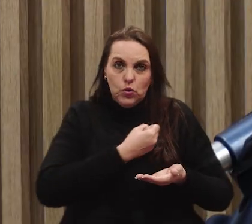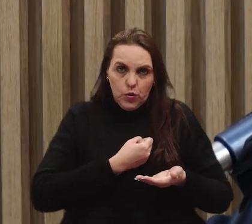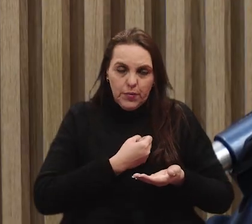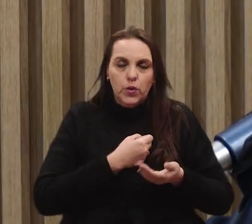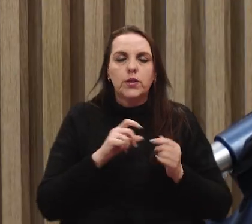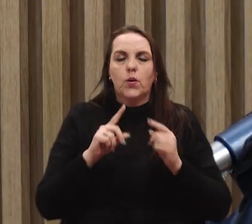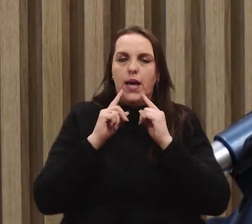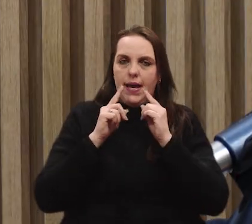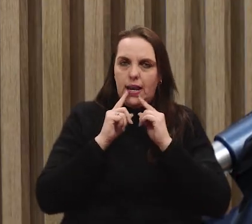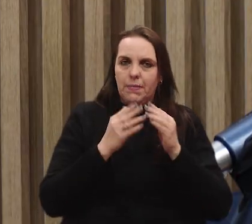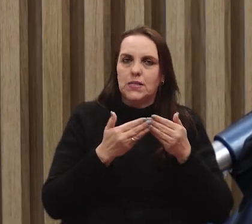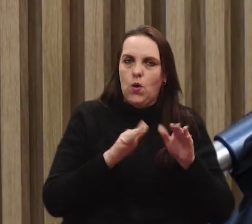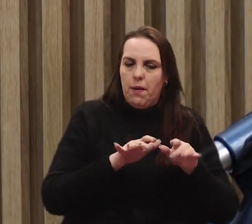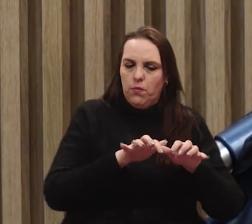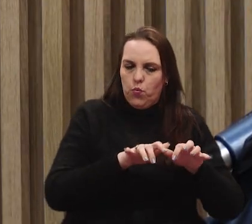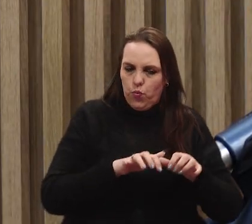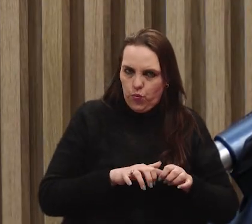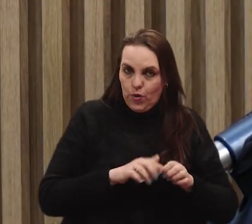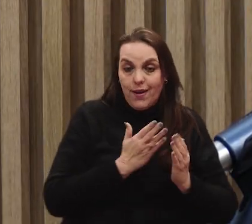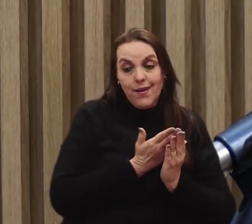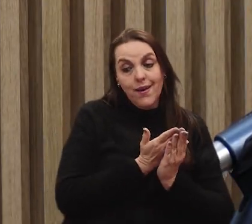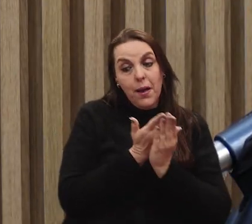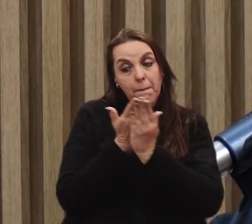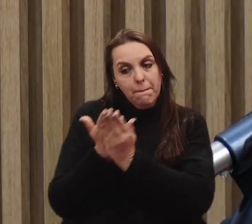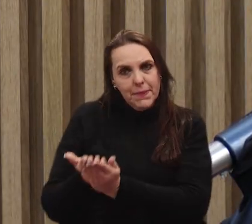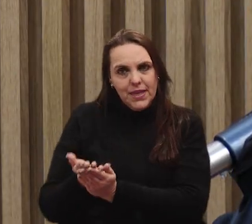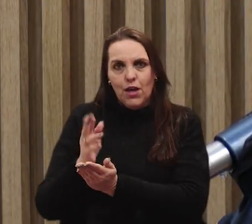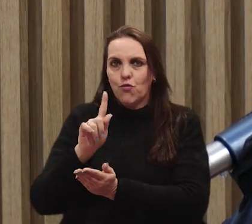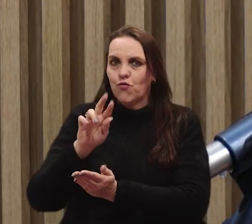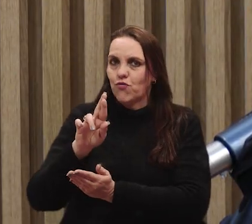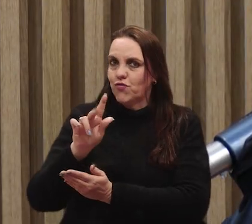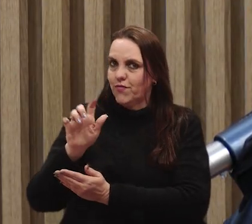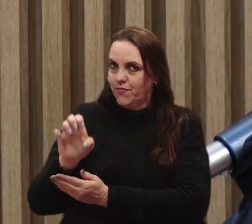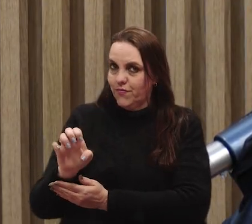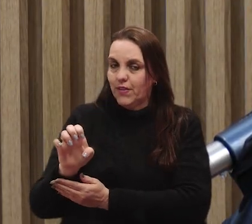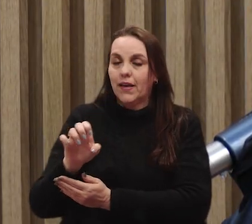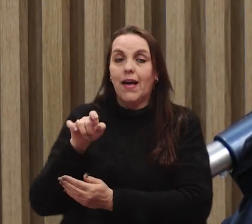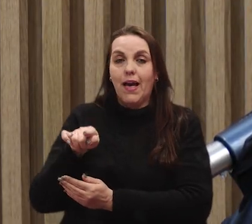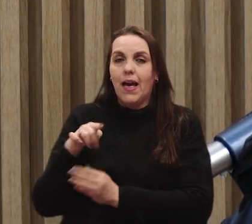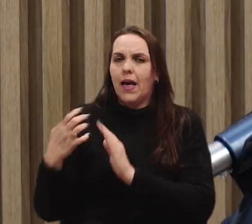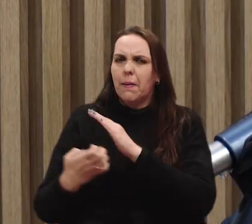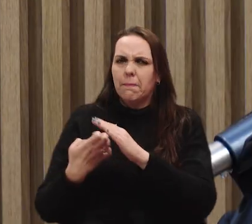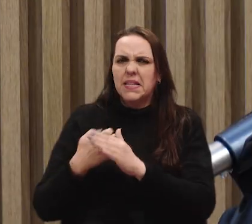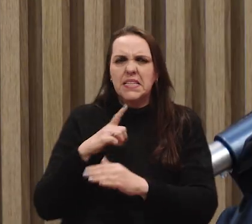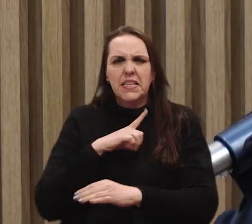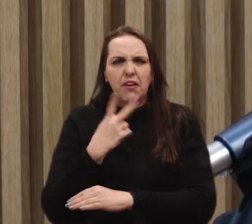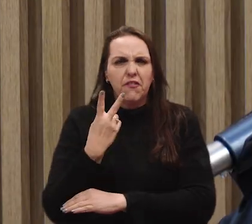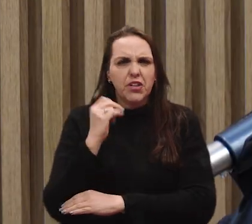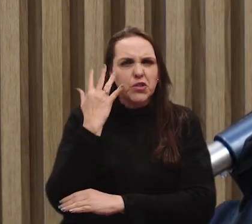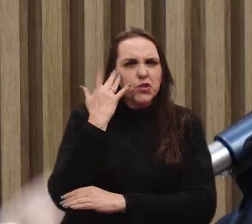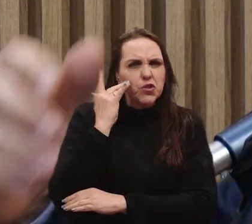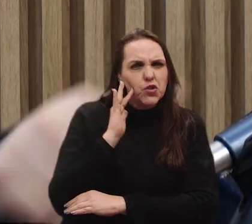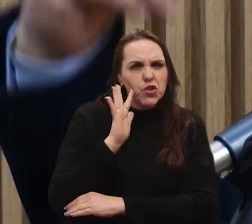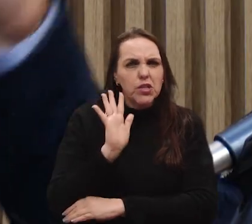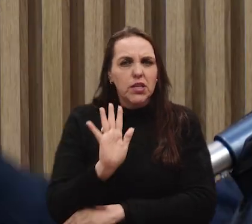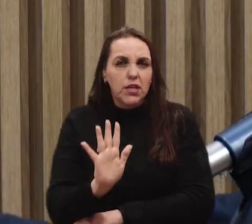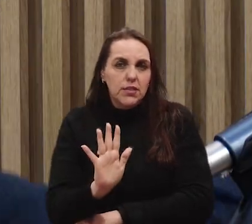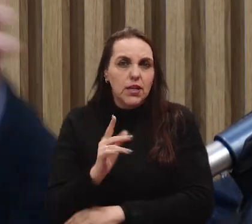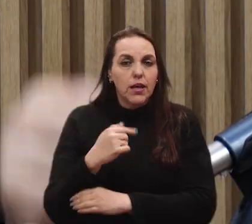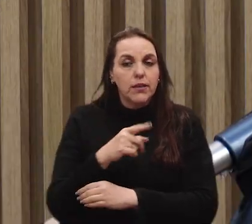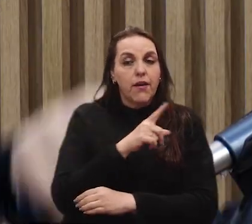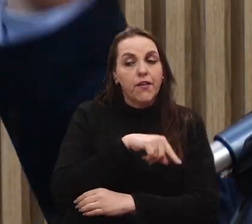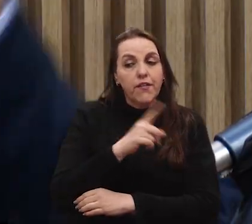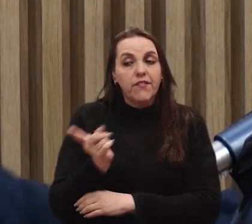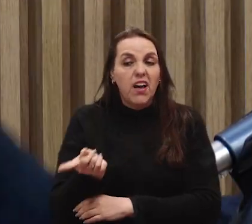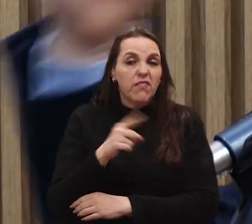abre uma reclamação, encaminha para a empresa e a empresa tem 20 dias, mas aí, imagina, é o tempo de ir,